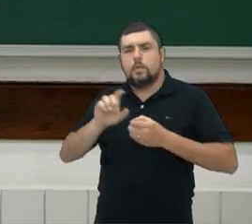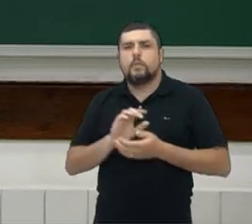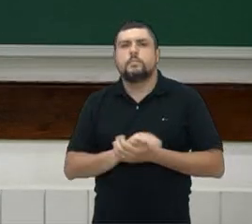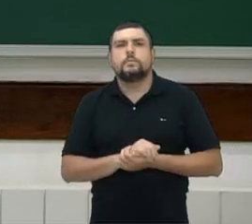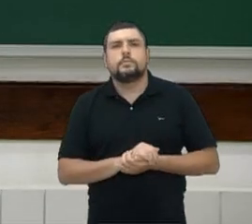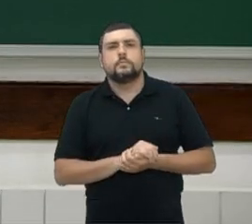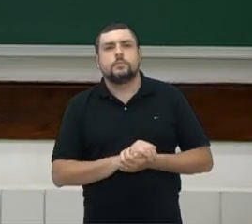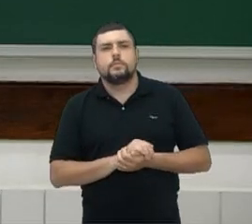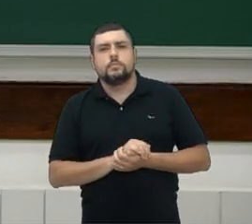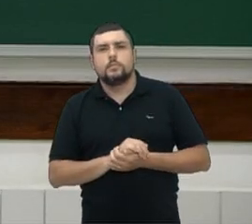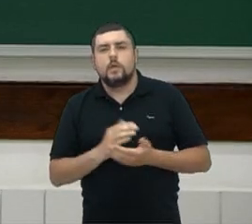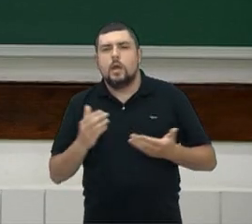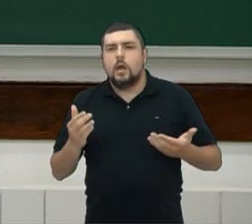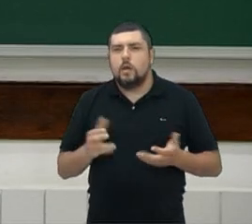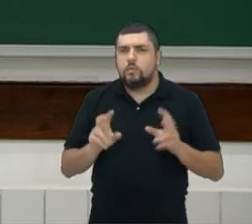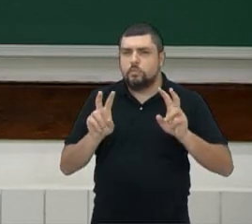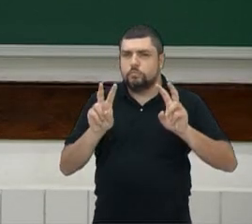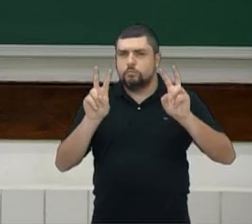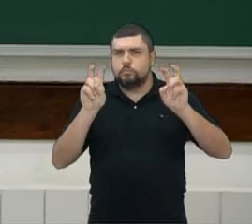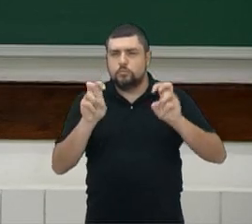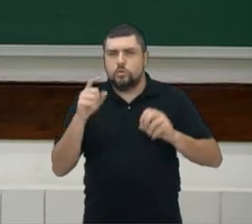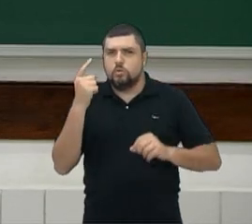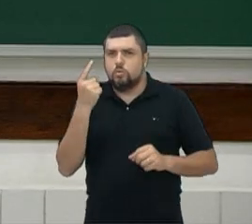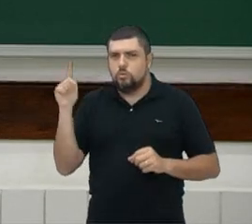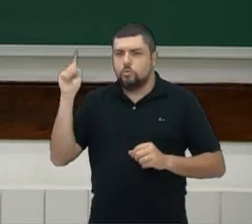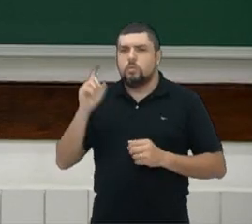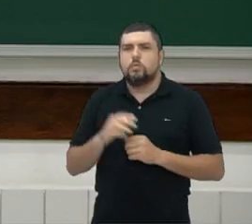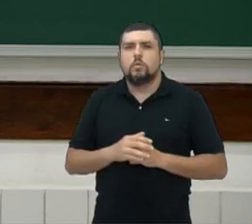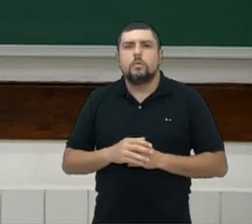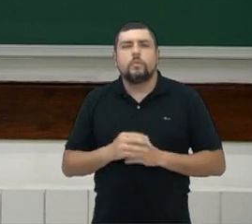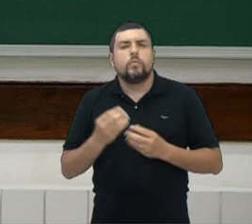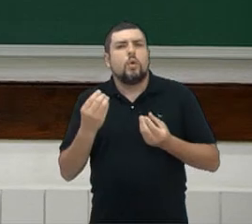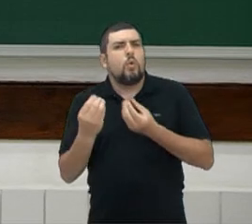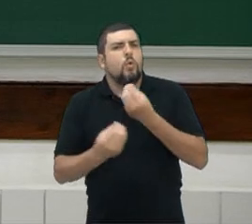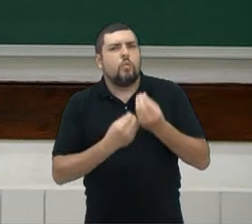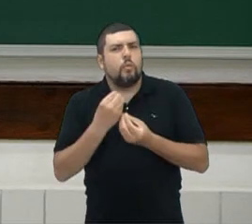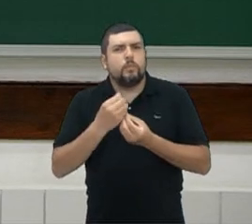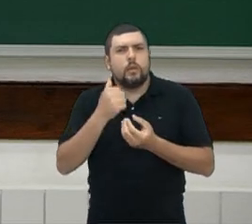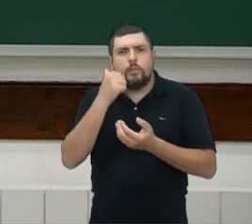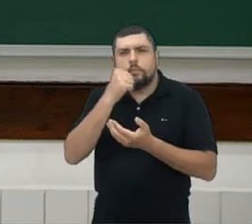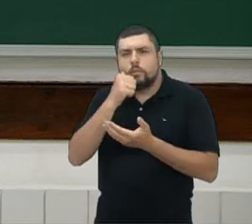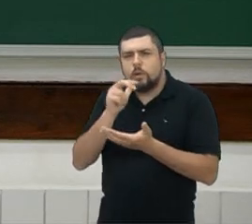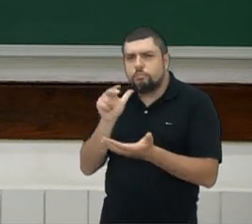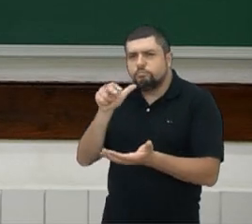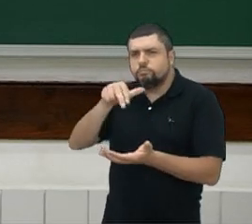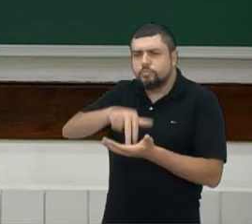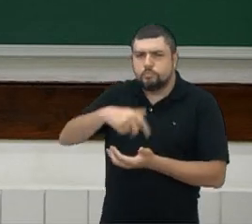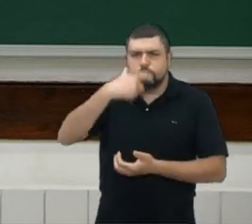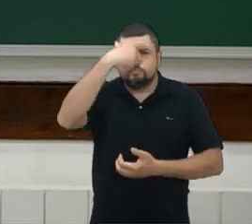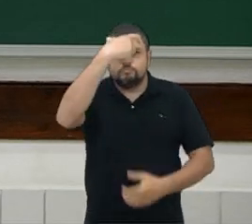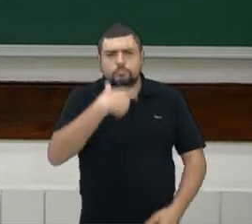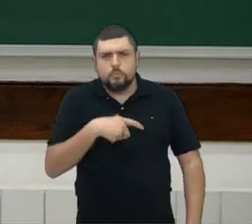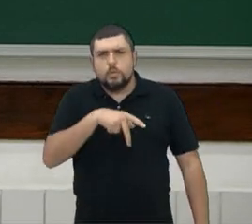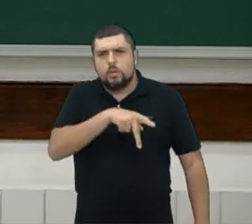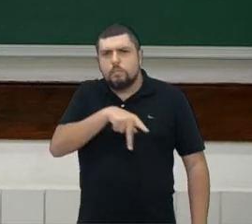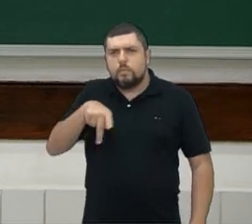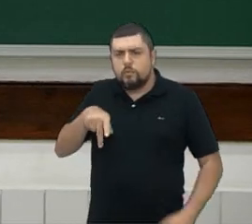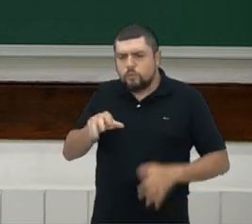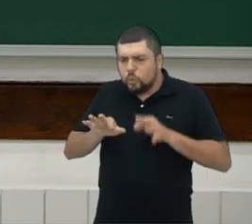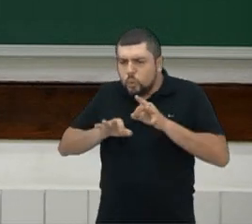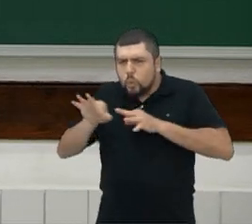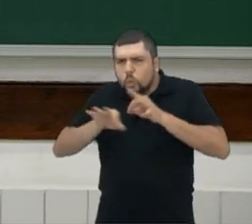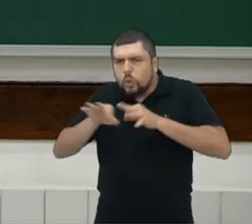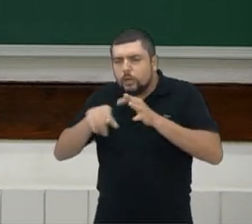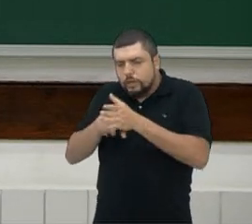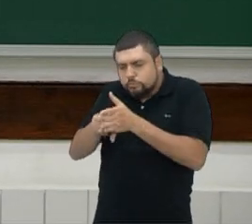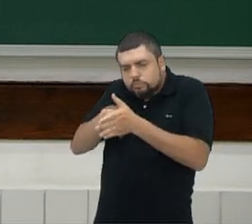último assunto, o papel feminino que o professor Roberto trouxe aí, fez uma pesquisa bem bacana para vocês. Nós discutimos uma sociedade que chama muita